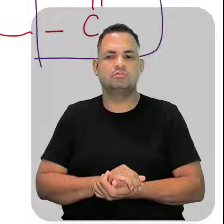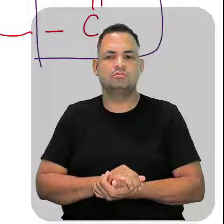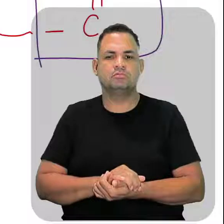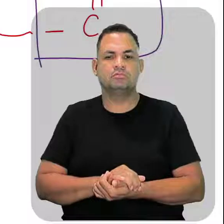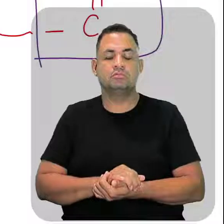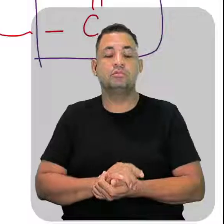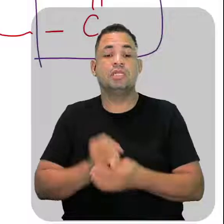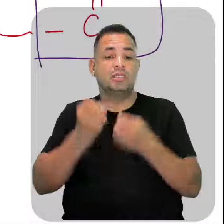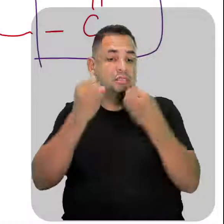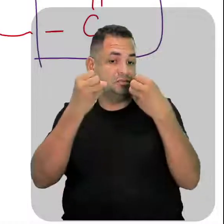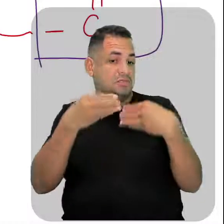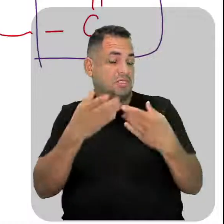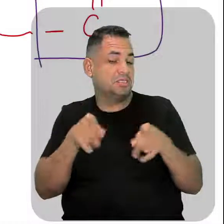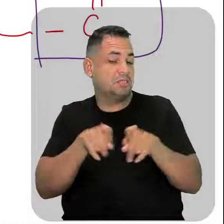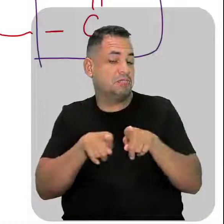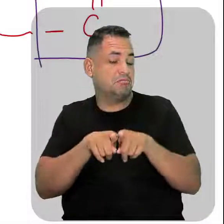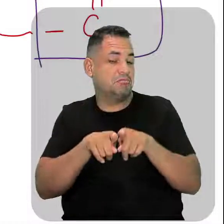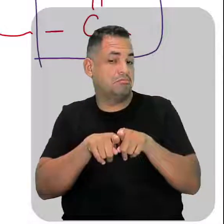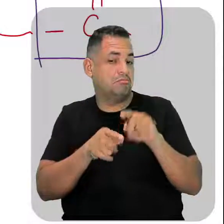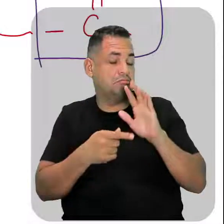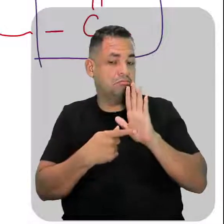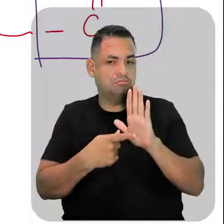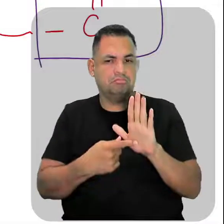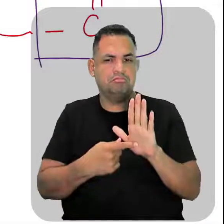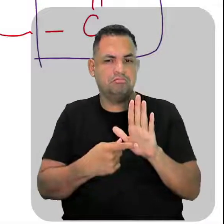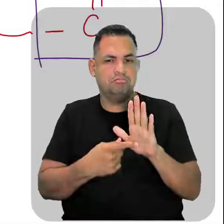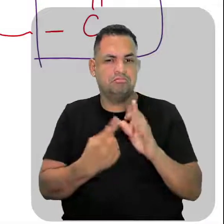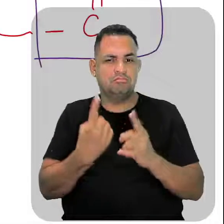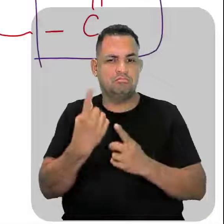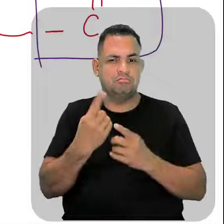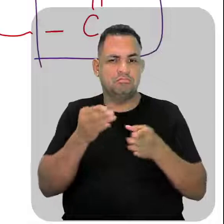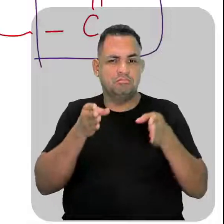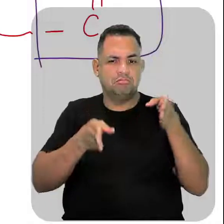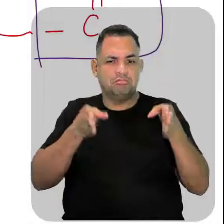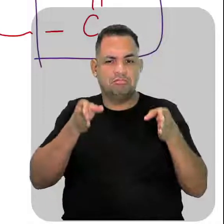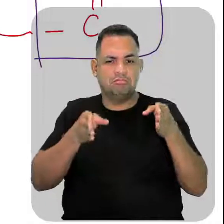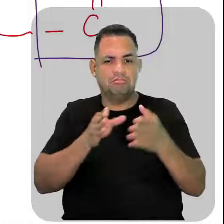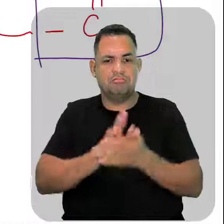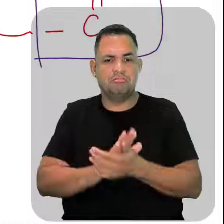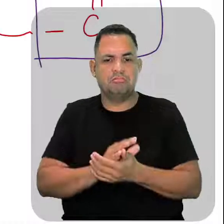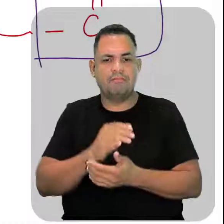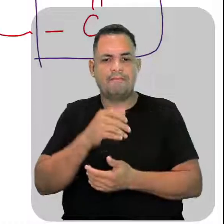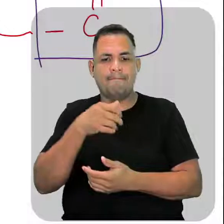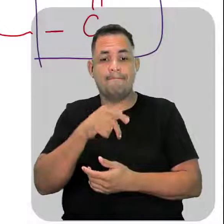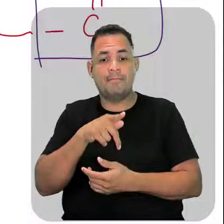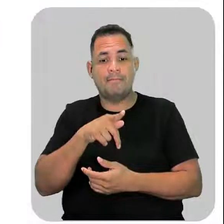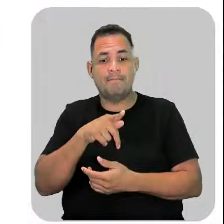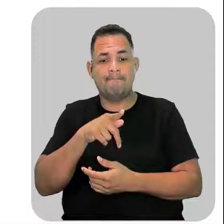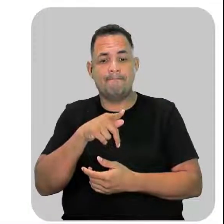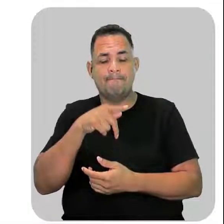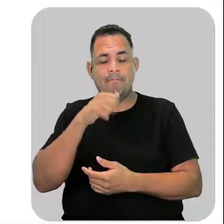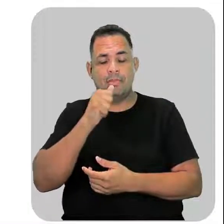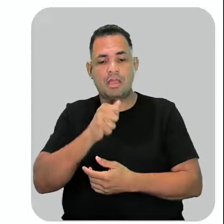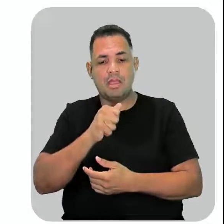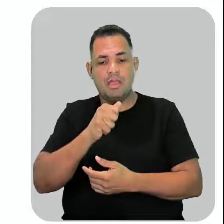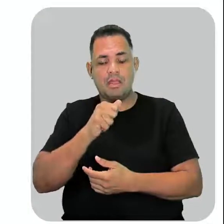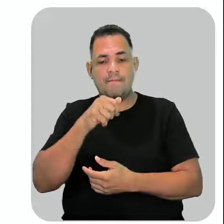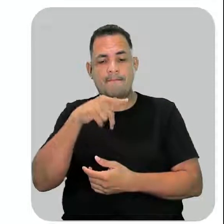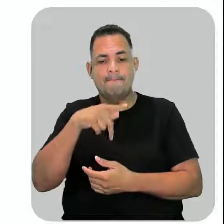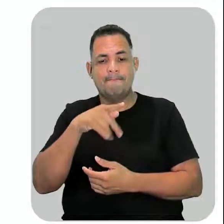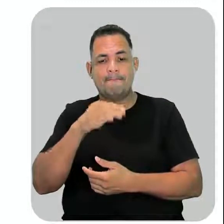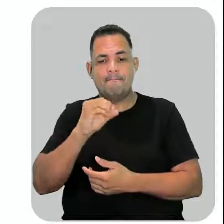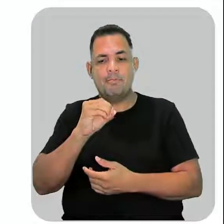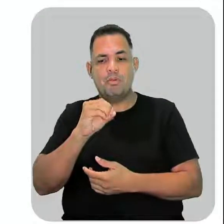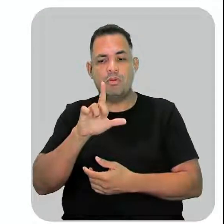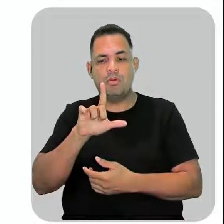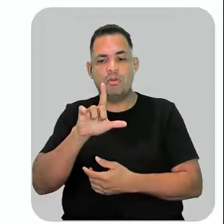Ele fala que ela apresenta em uma das suas extremidades uma parte apolar. E aqui, ó, nós